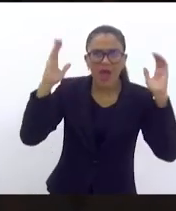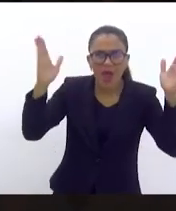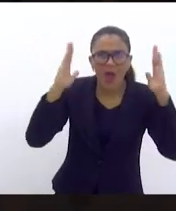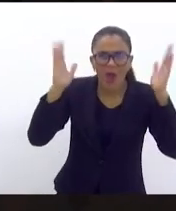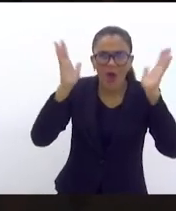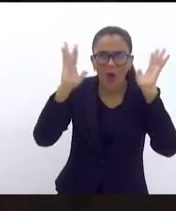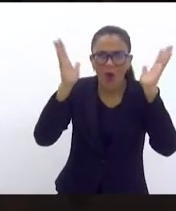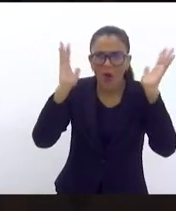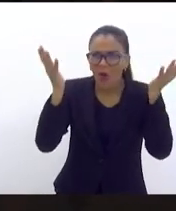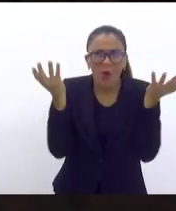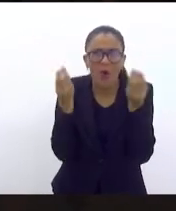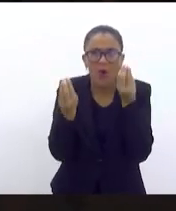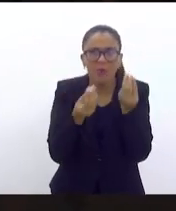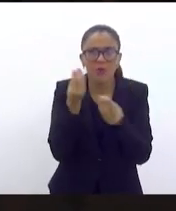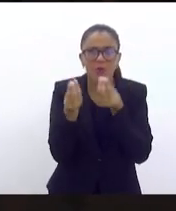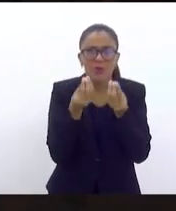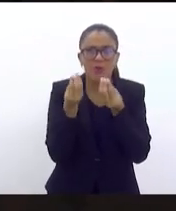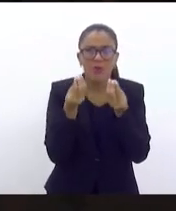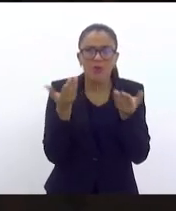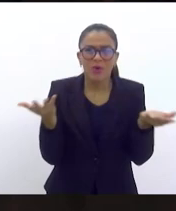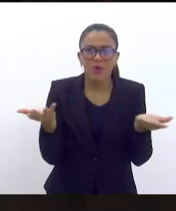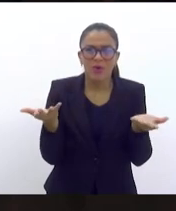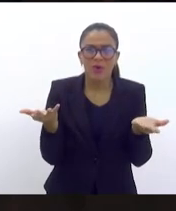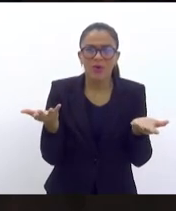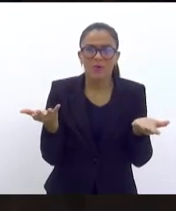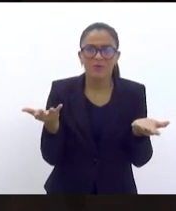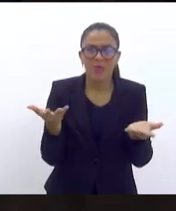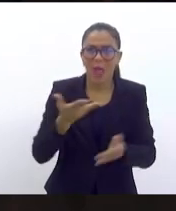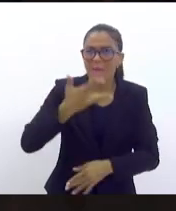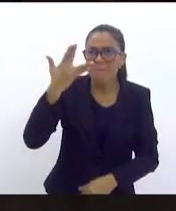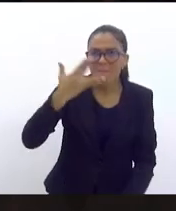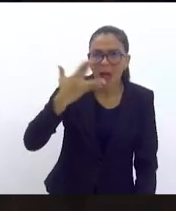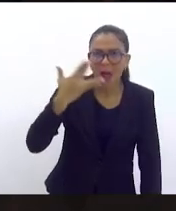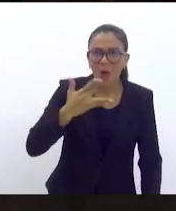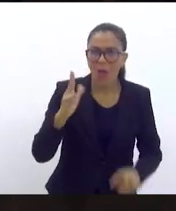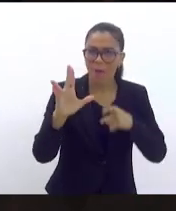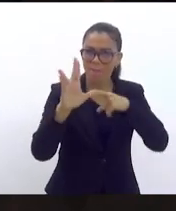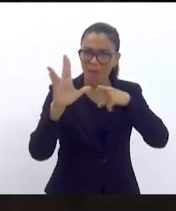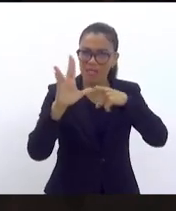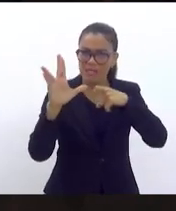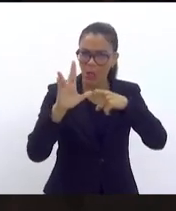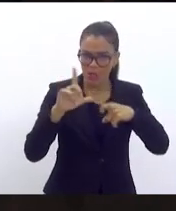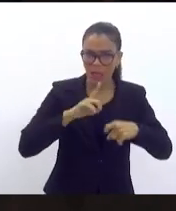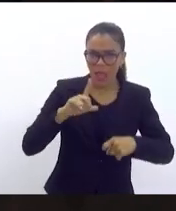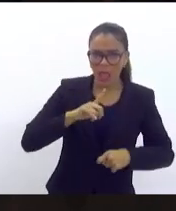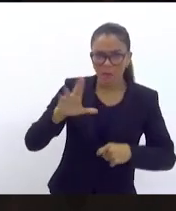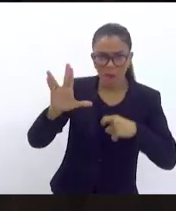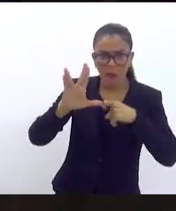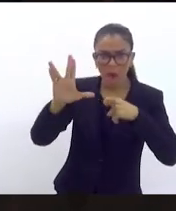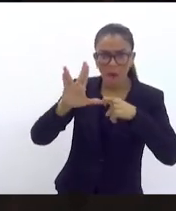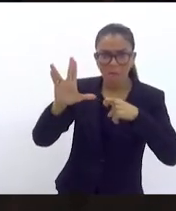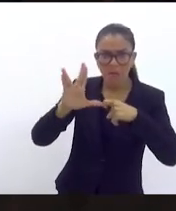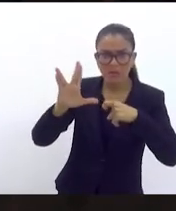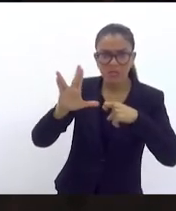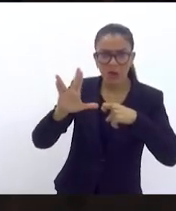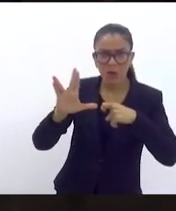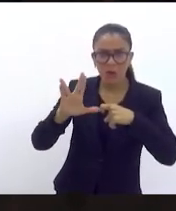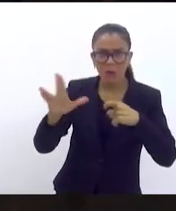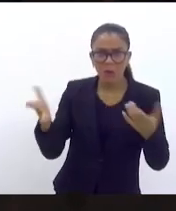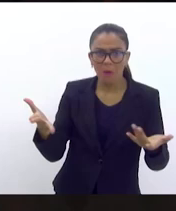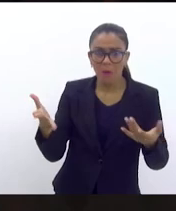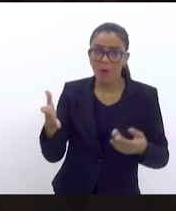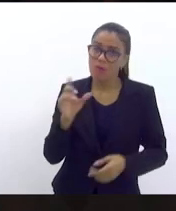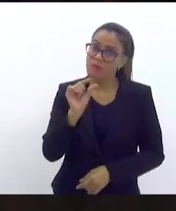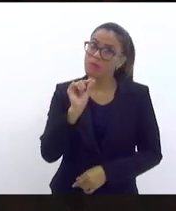droga posteriormente eles trocaram para o dia da maconha medicinal Como Se existisse maconha medicinal não existe maconha medicinal o